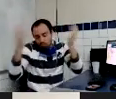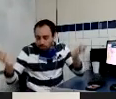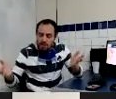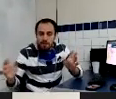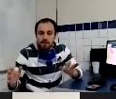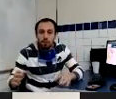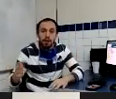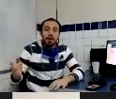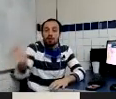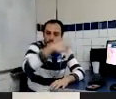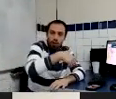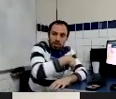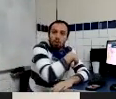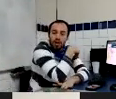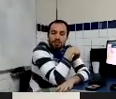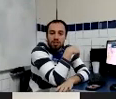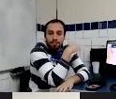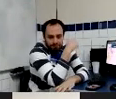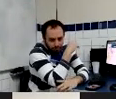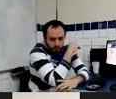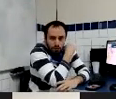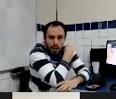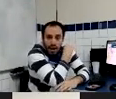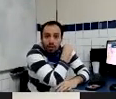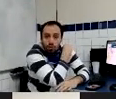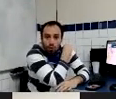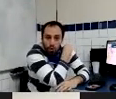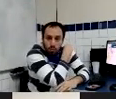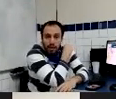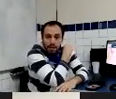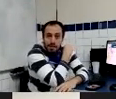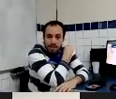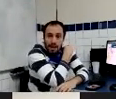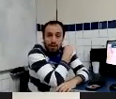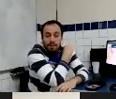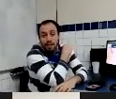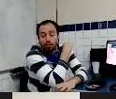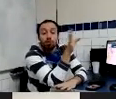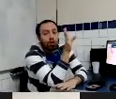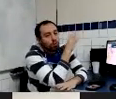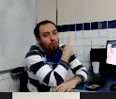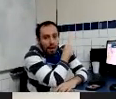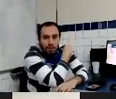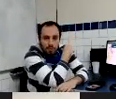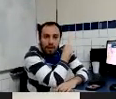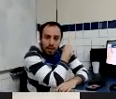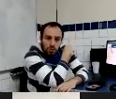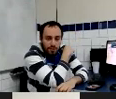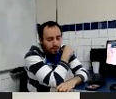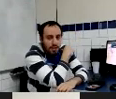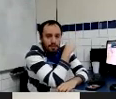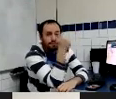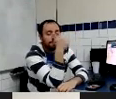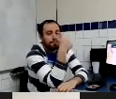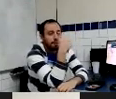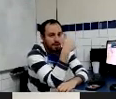ou você esqueceu. Então, você pode dar uma olhadinha lá no Roma, nas aulas, que está tudo no módulo 4 que expliquei isso